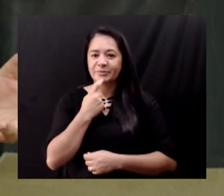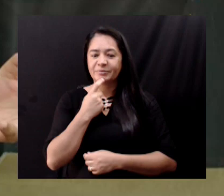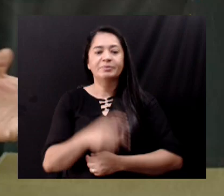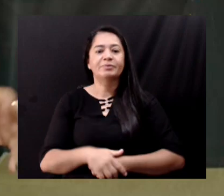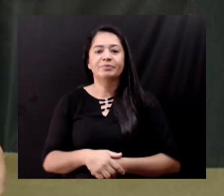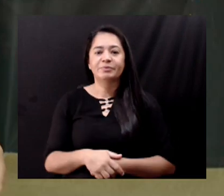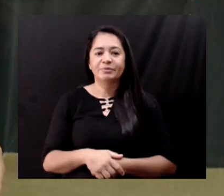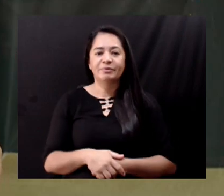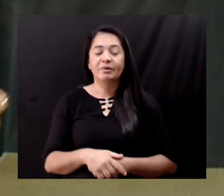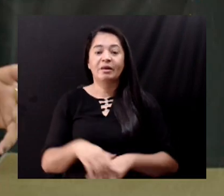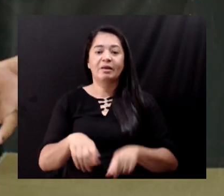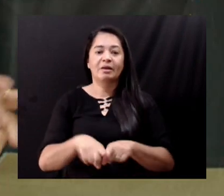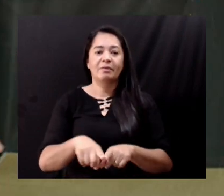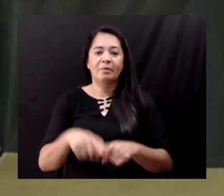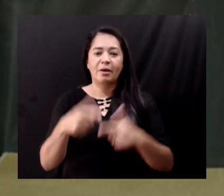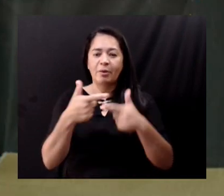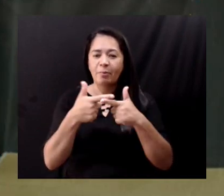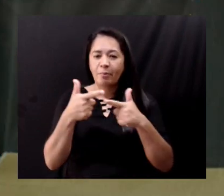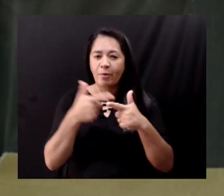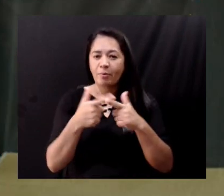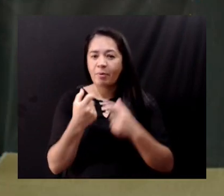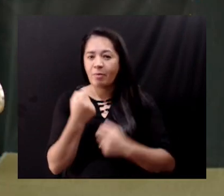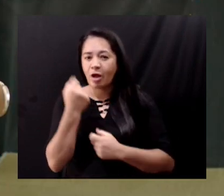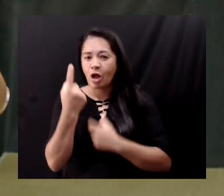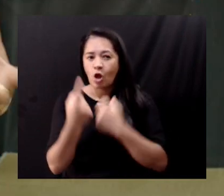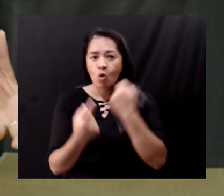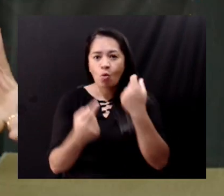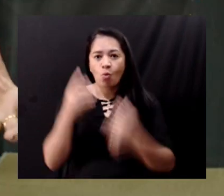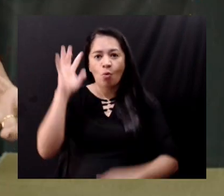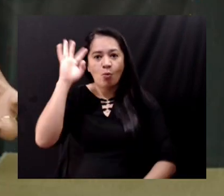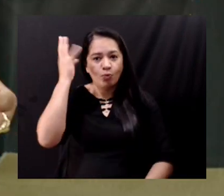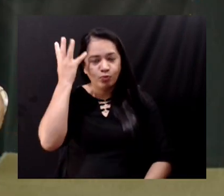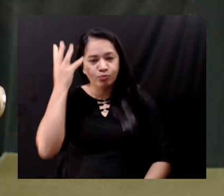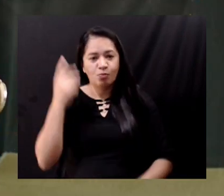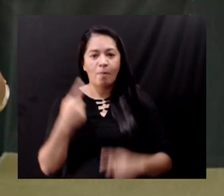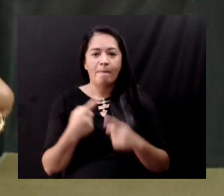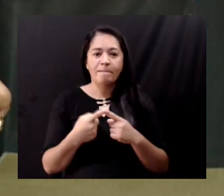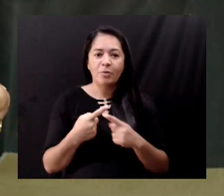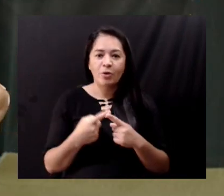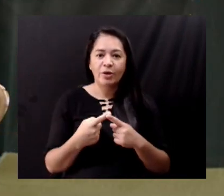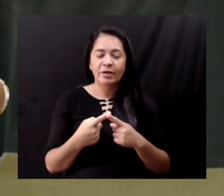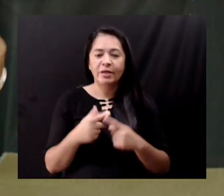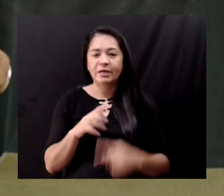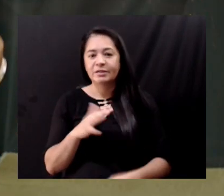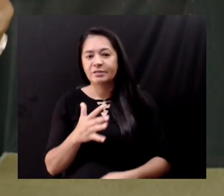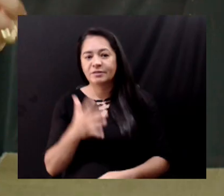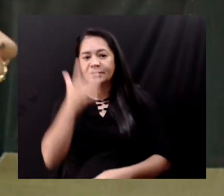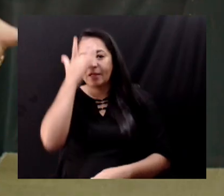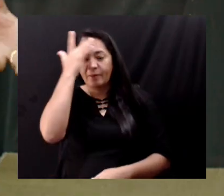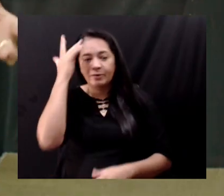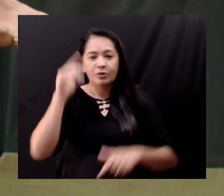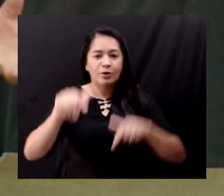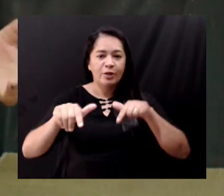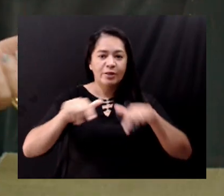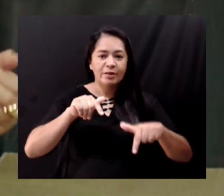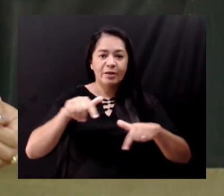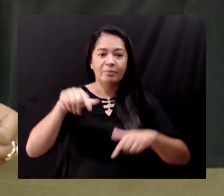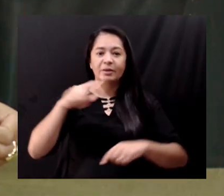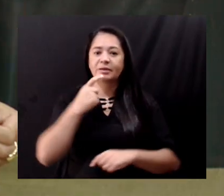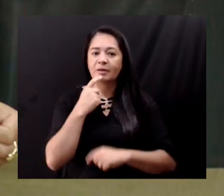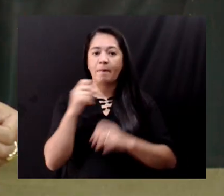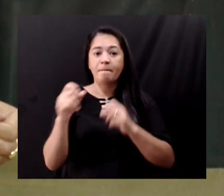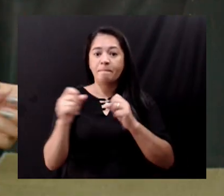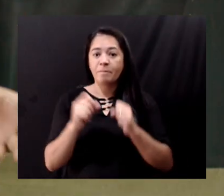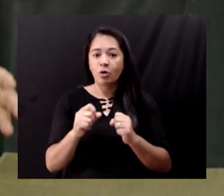alguns problemas que nem sempre quem trabalha na cidade, quem trabalha para a cidade, pode estar a todo tempo